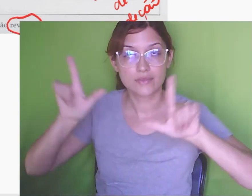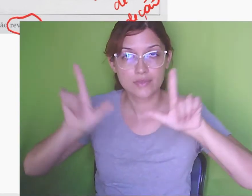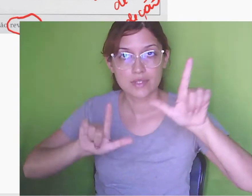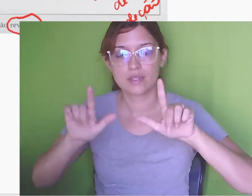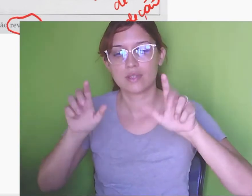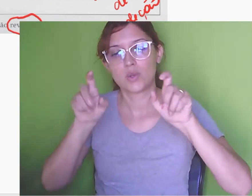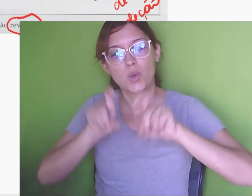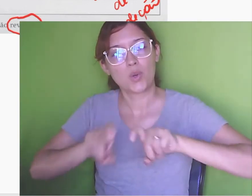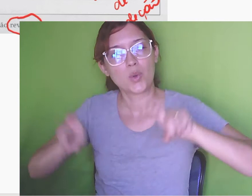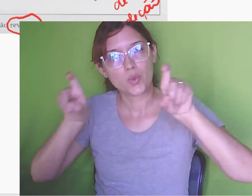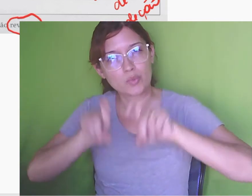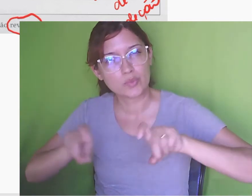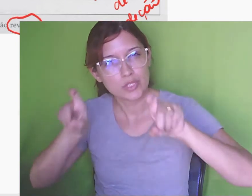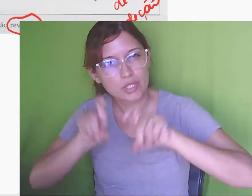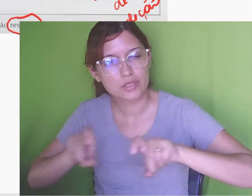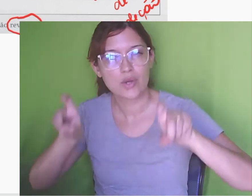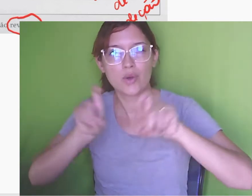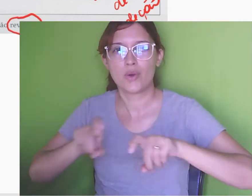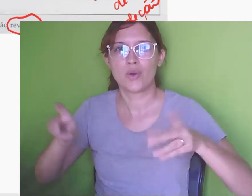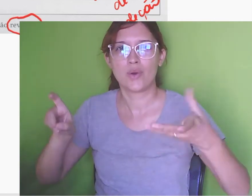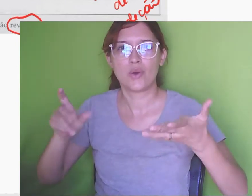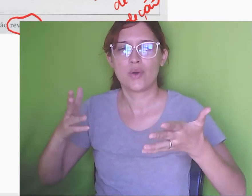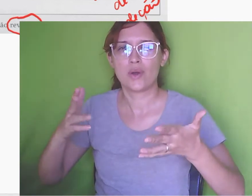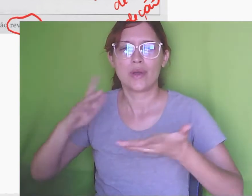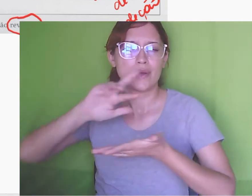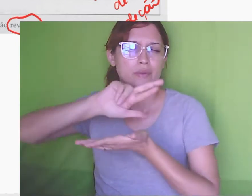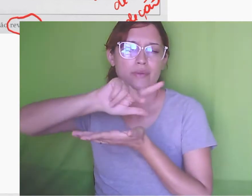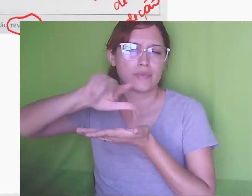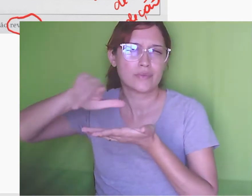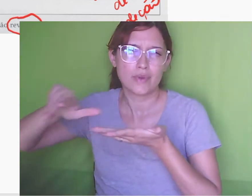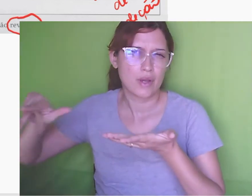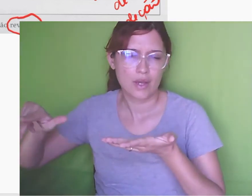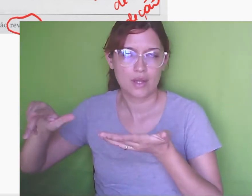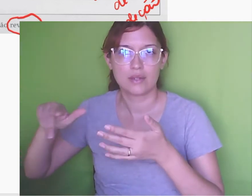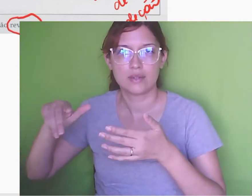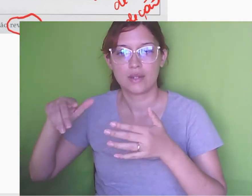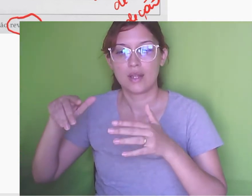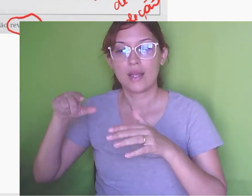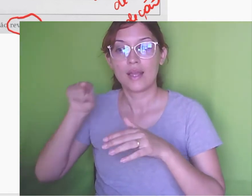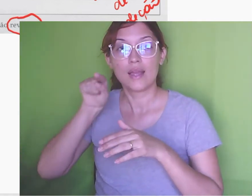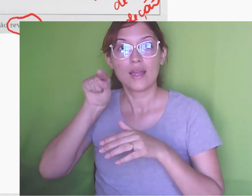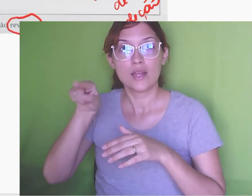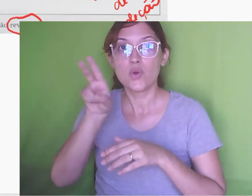Mas os aparelhos eletrônicos, como televisão, computador, qualquer outro,